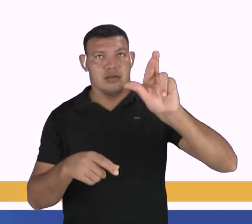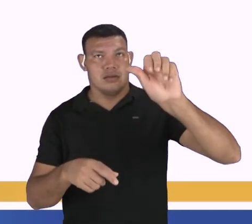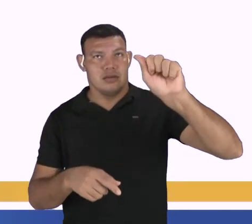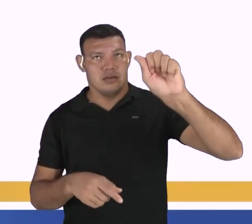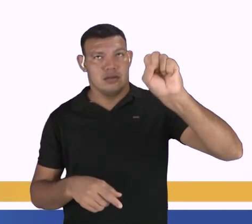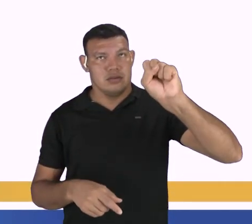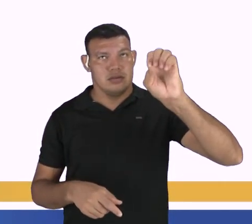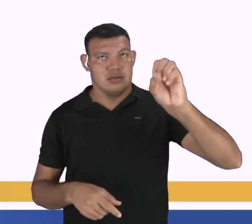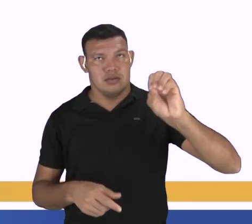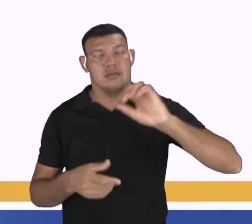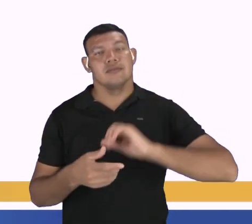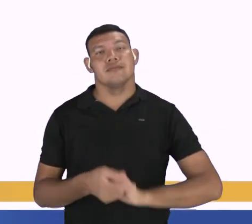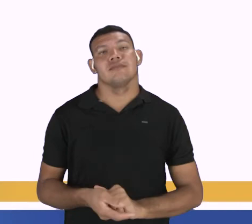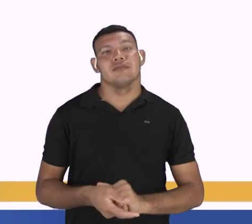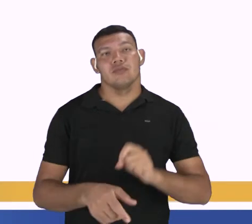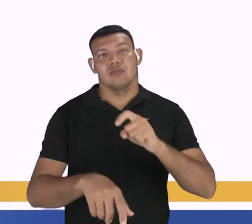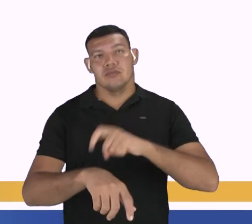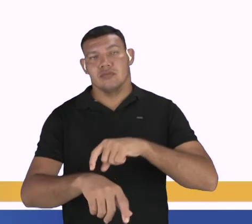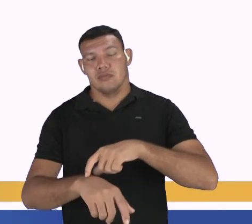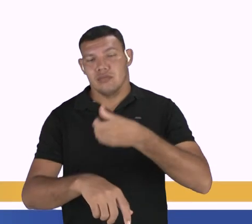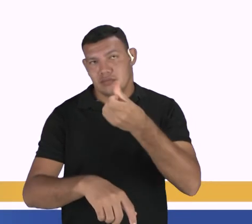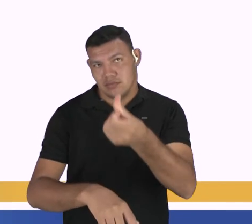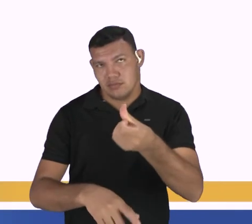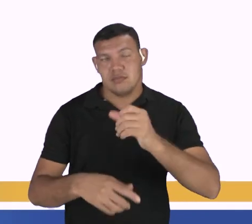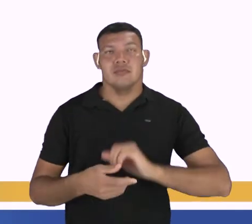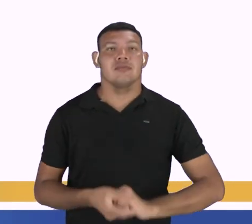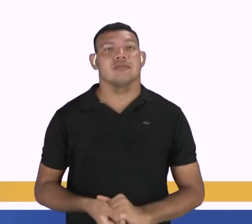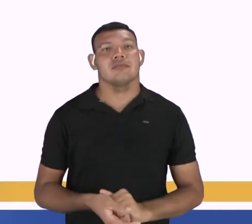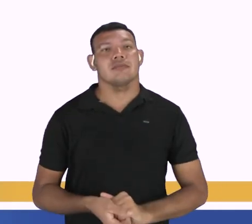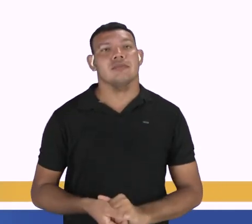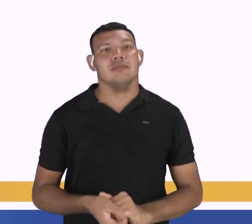ponteiros formam um ângulo raso, certinho?